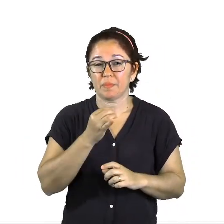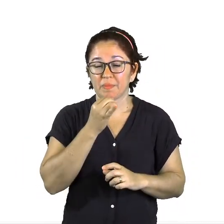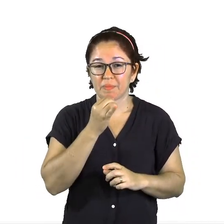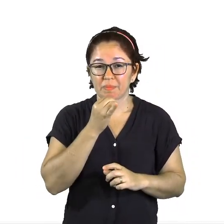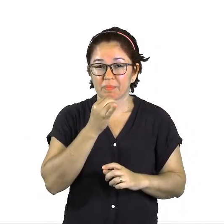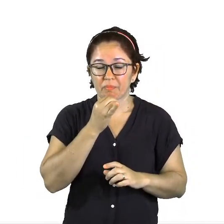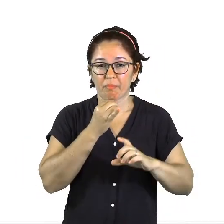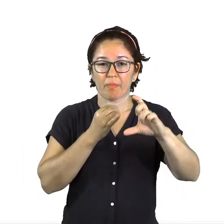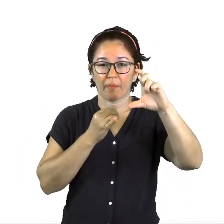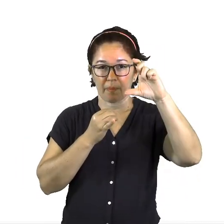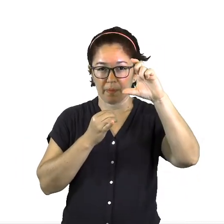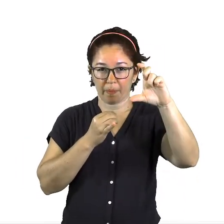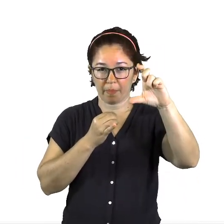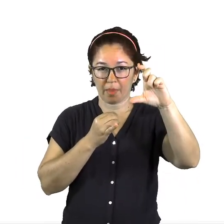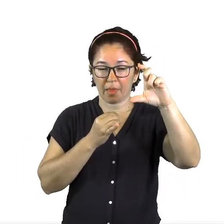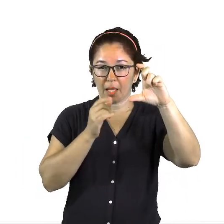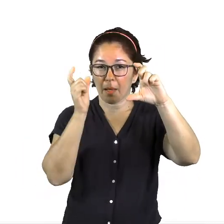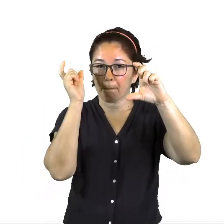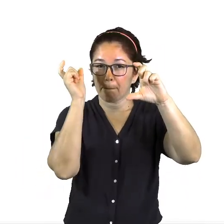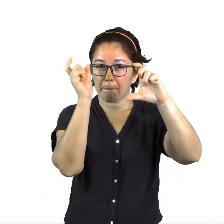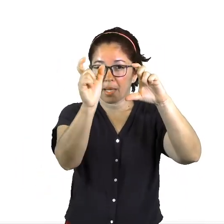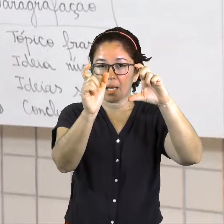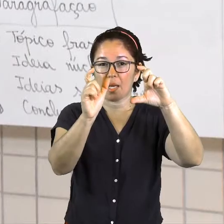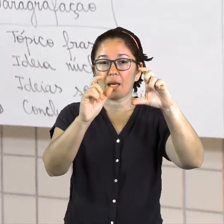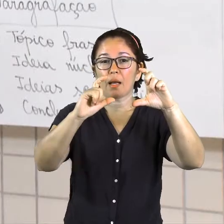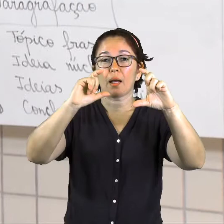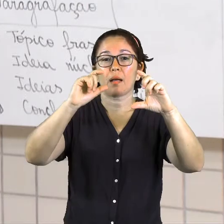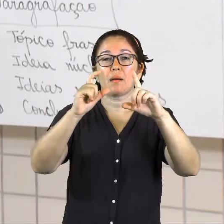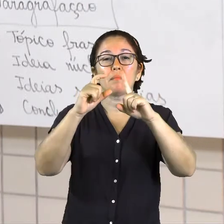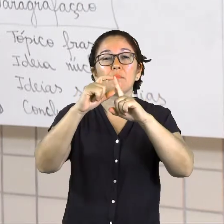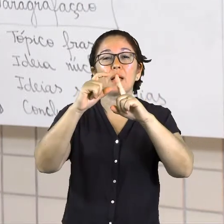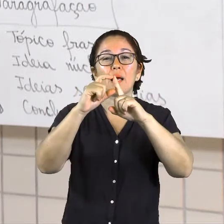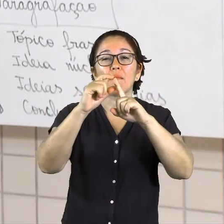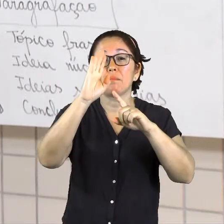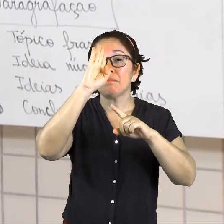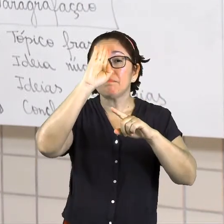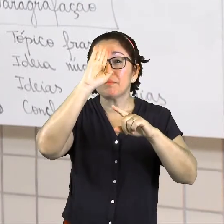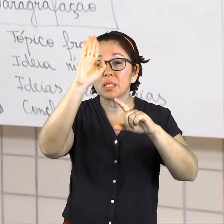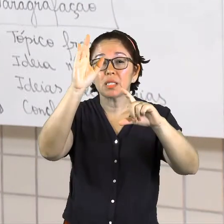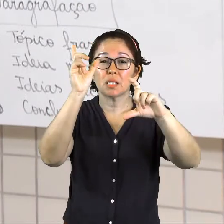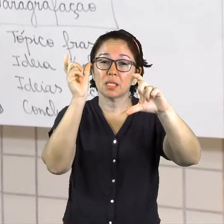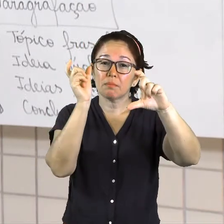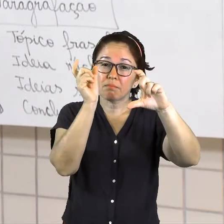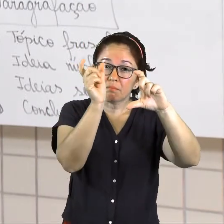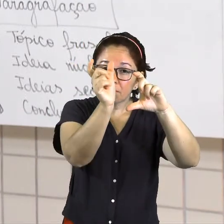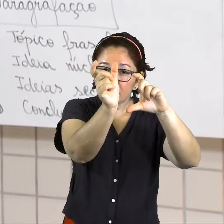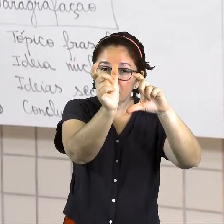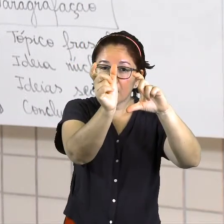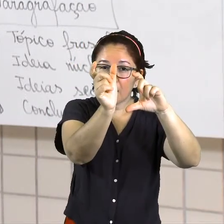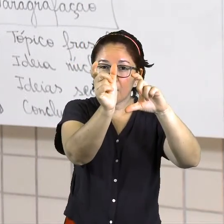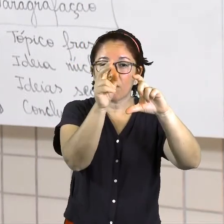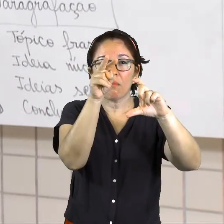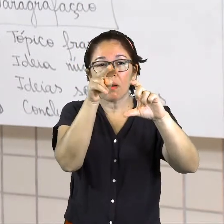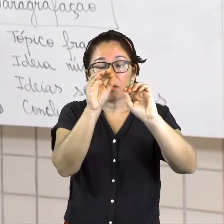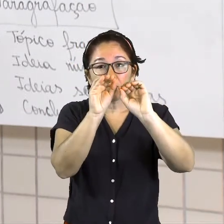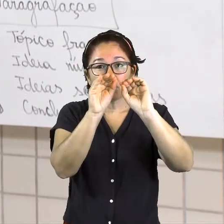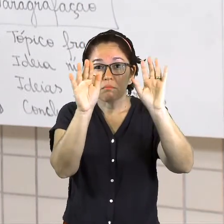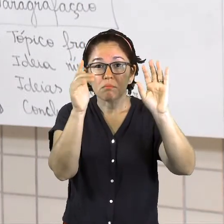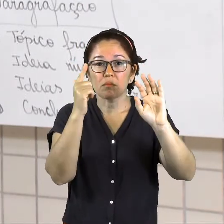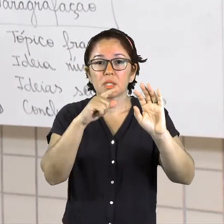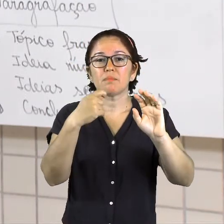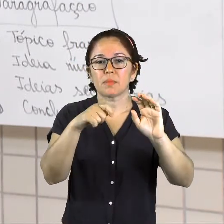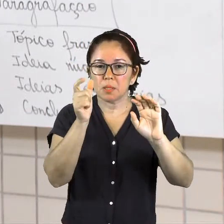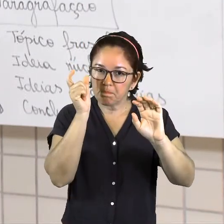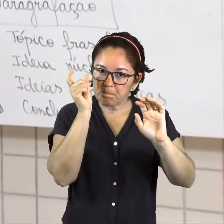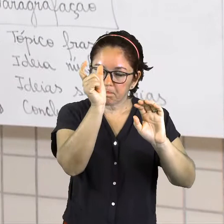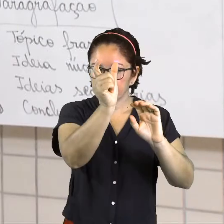norteará o desenvolvimento das ideias. Como eu disse lá no exemplo das redes, né, de internet. Então, vamos supor que você vai fazer